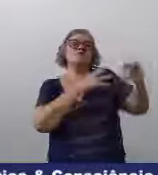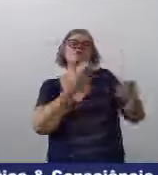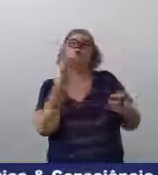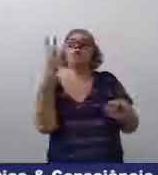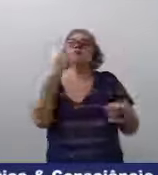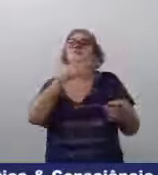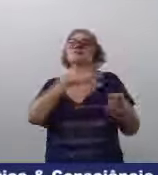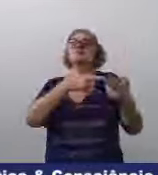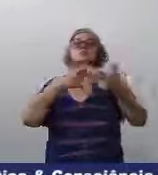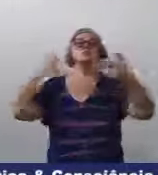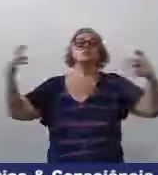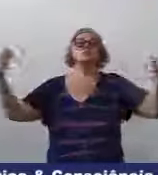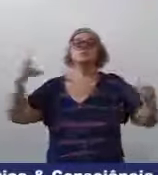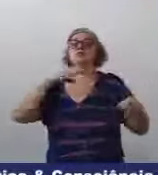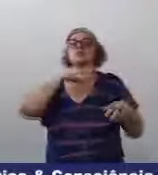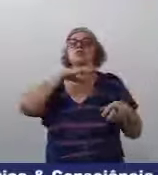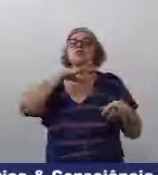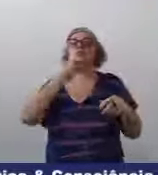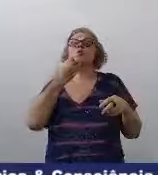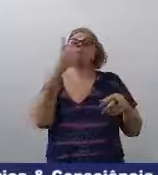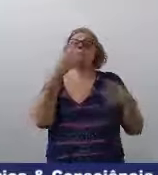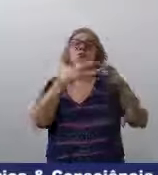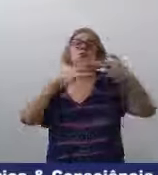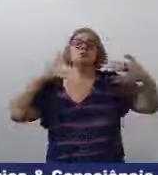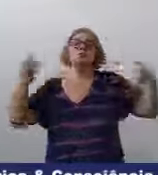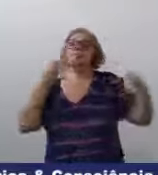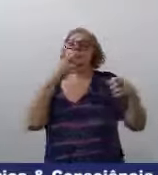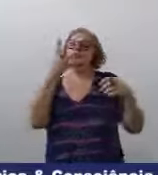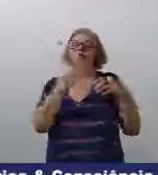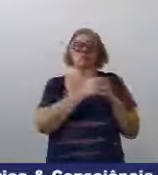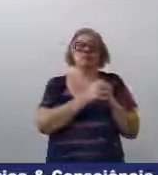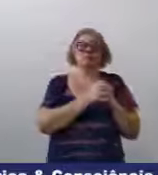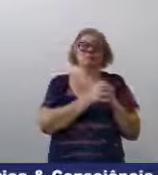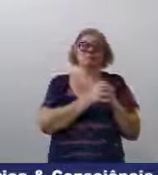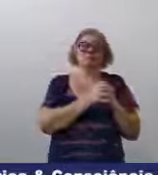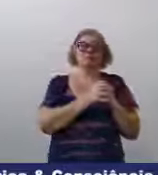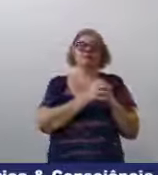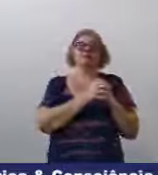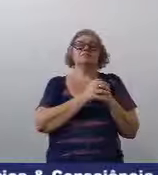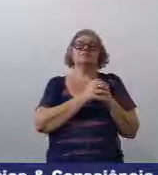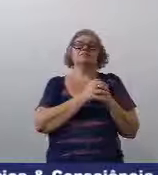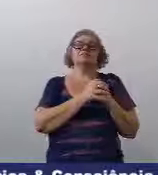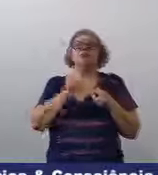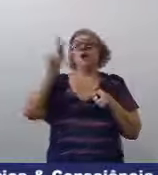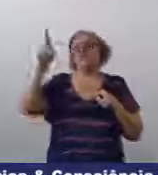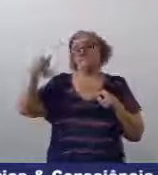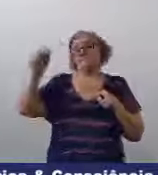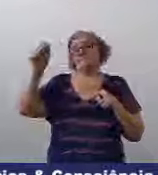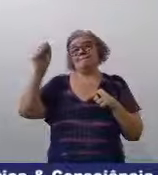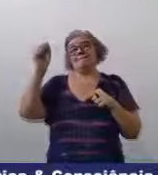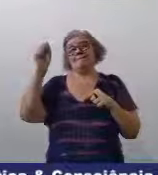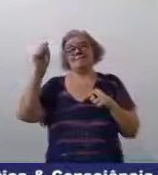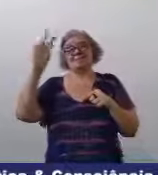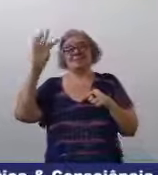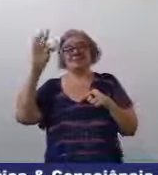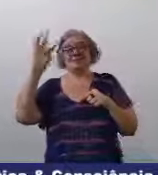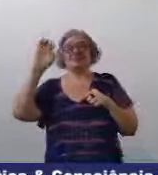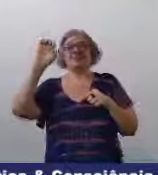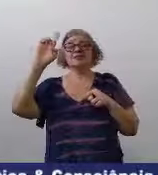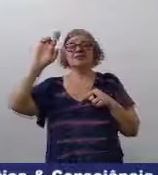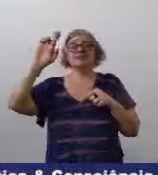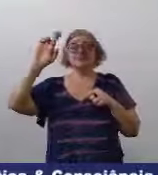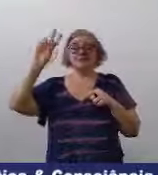produzem coisas boas, que alimentam bem o nosso organismo. Pasteur tinha um discípulo que não